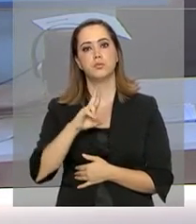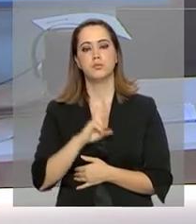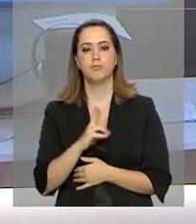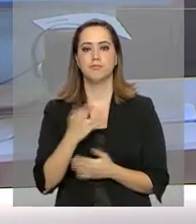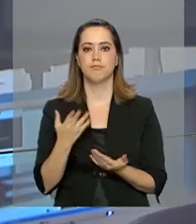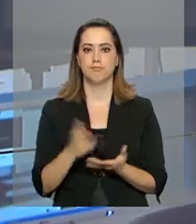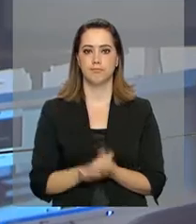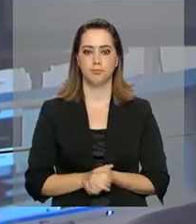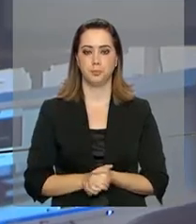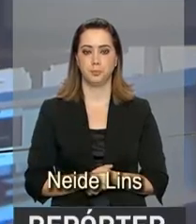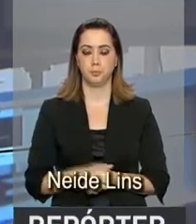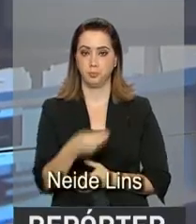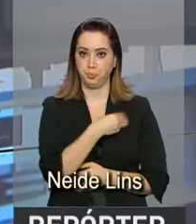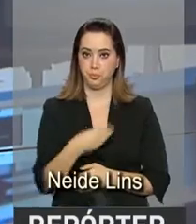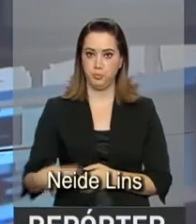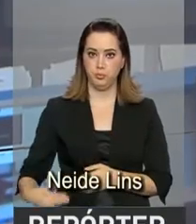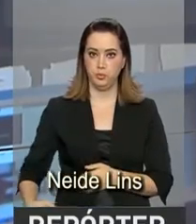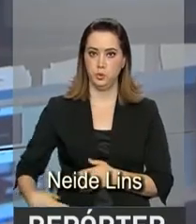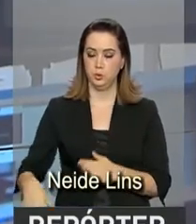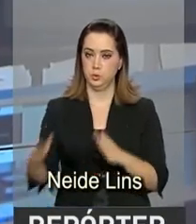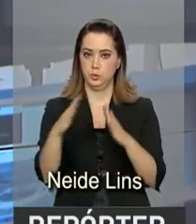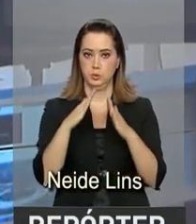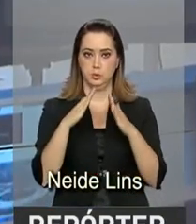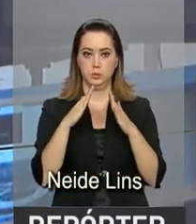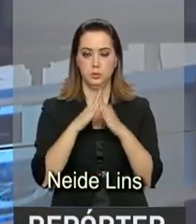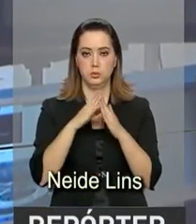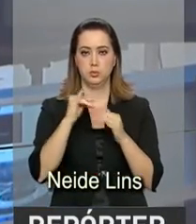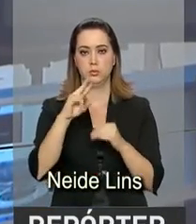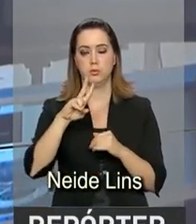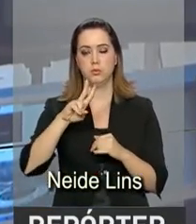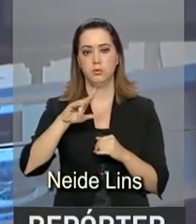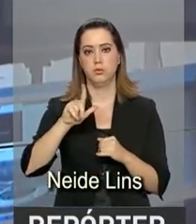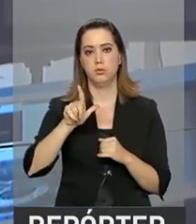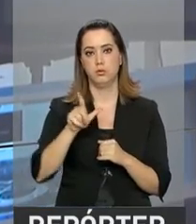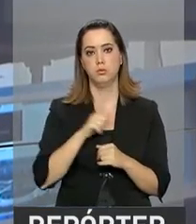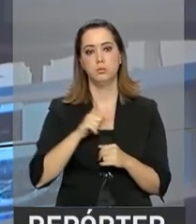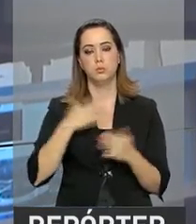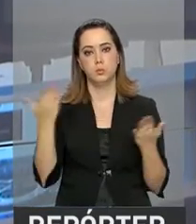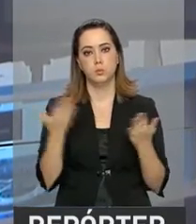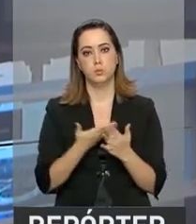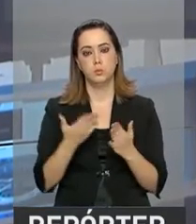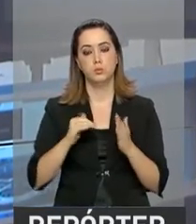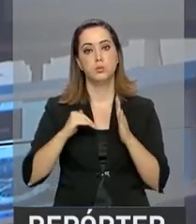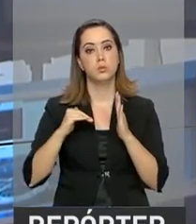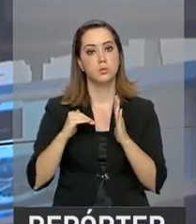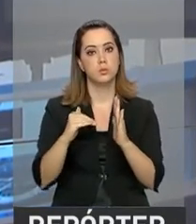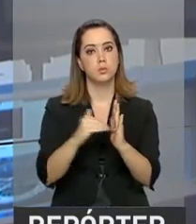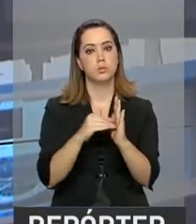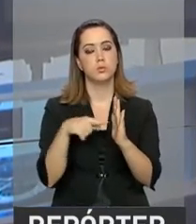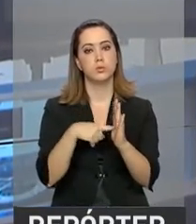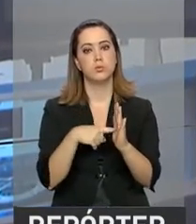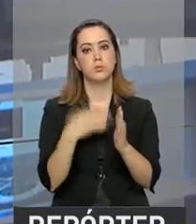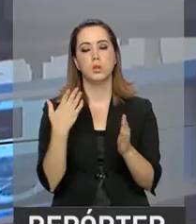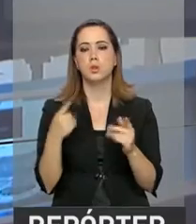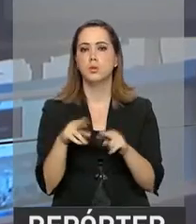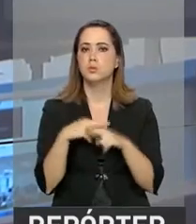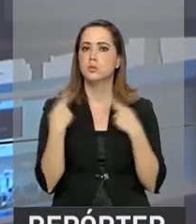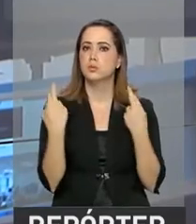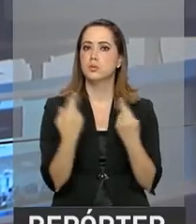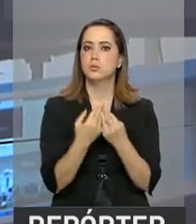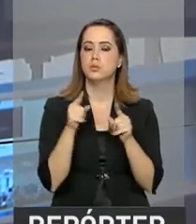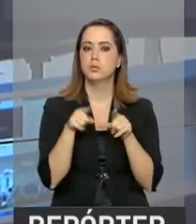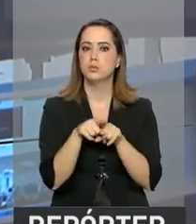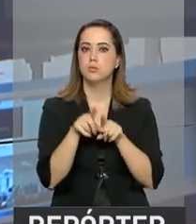nbr o ministro chefe da casa civil eliseu padilha esteve hoje no senado ele participou de uma audiência na comissão de agricultura